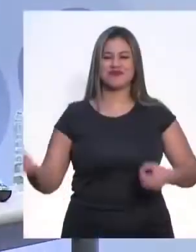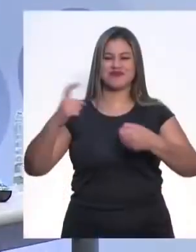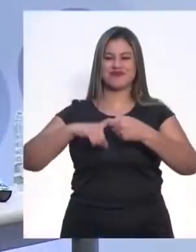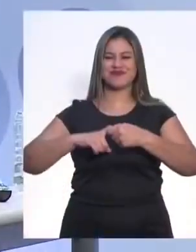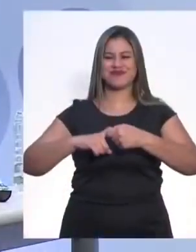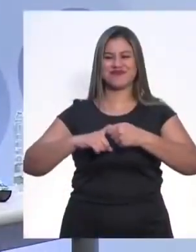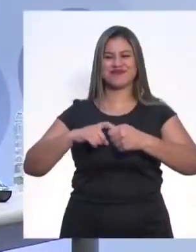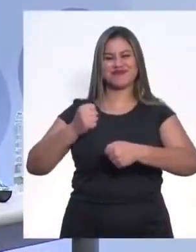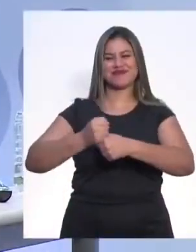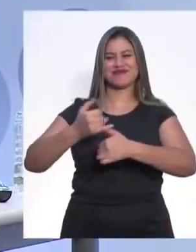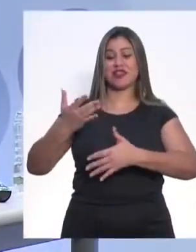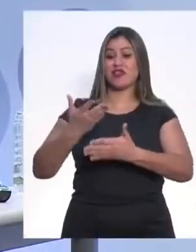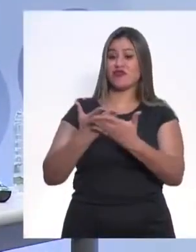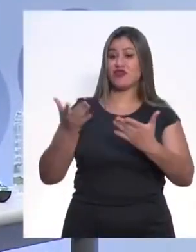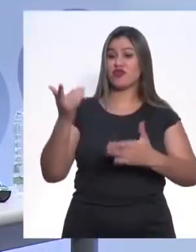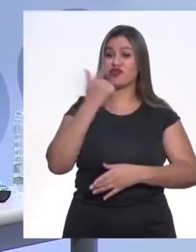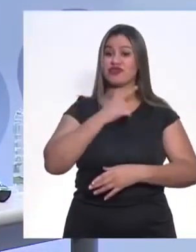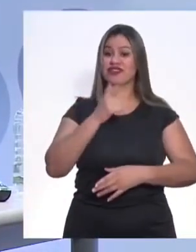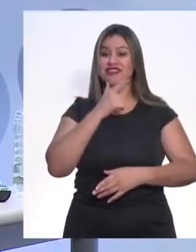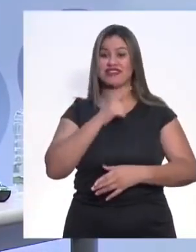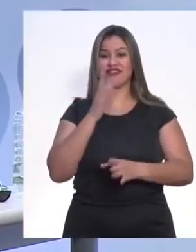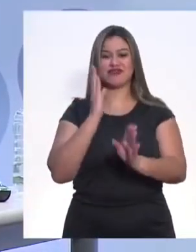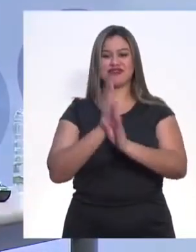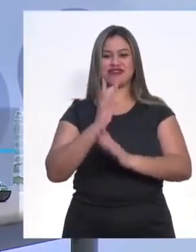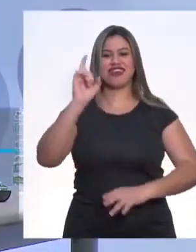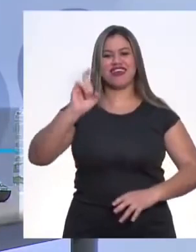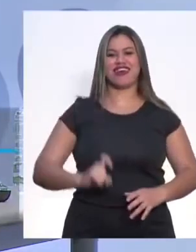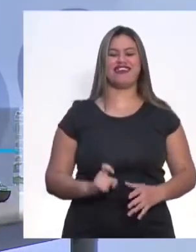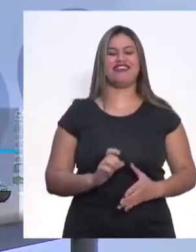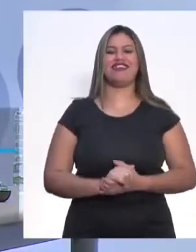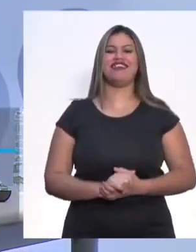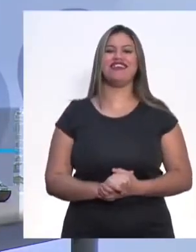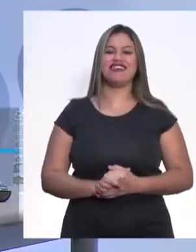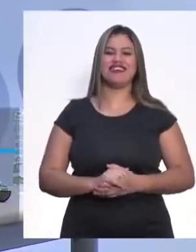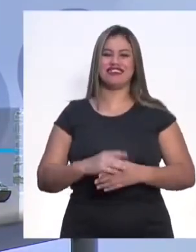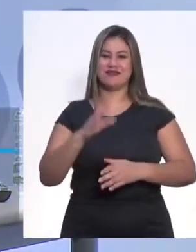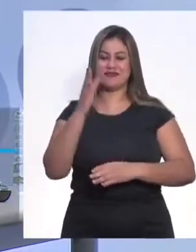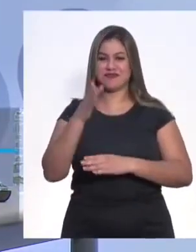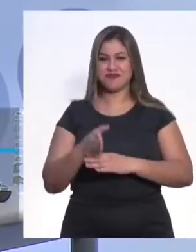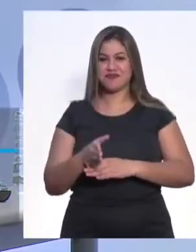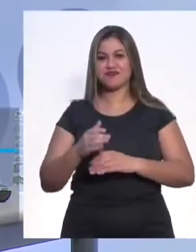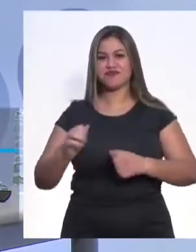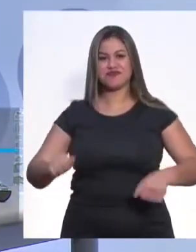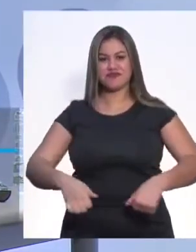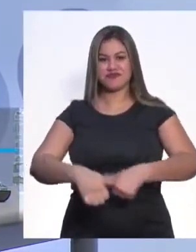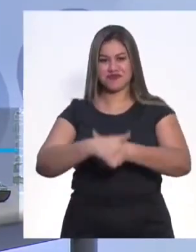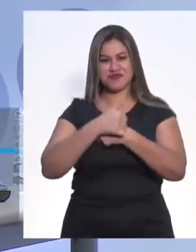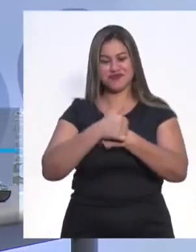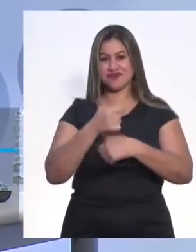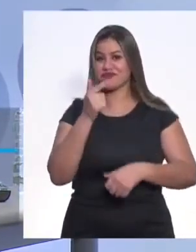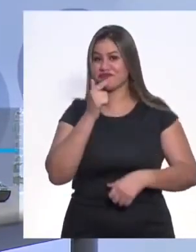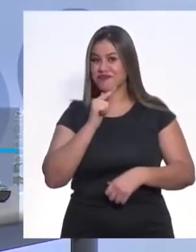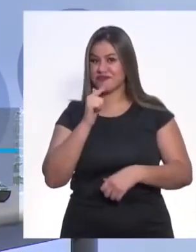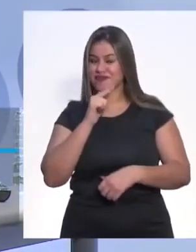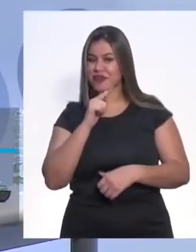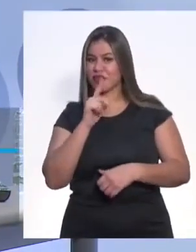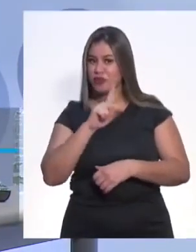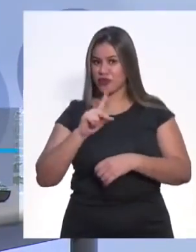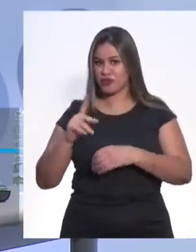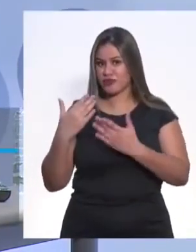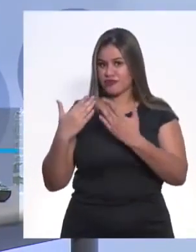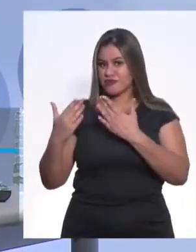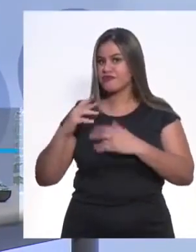Voltamos do chat. E aí, você conseguiu descobrir o valor do x? Fez a distributiva? Resolveu a equação? Conseguiu falar com o seu